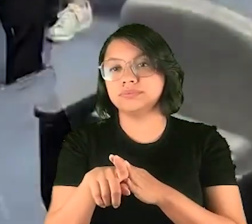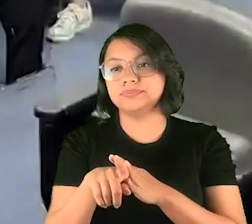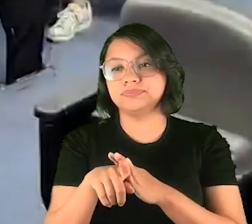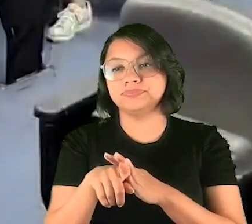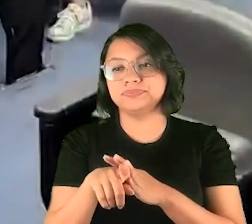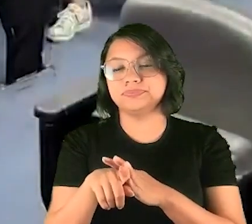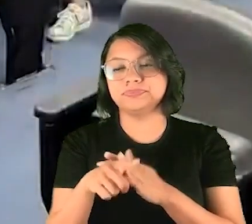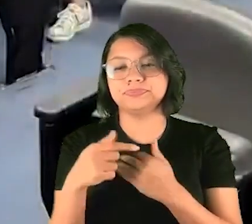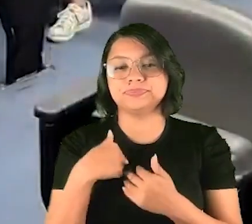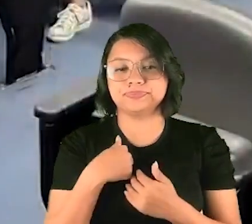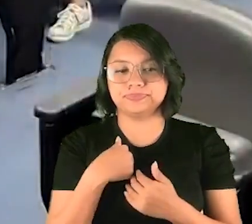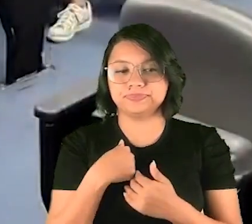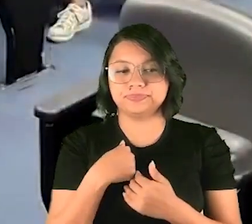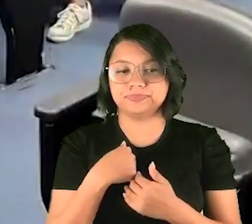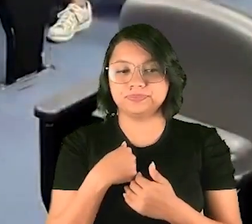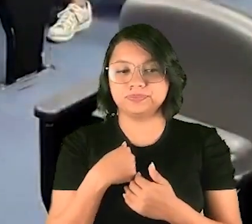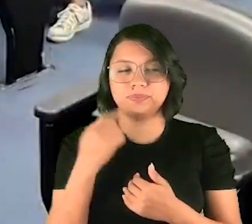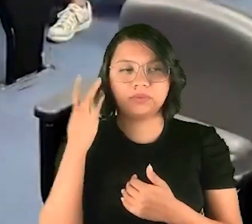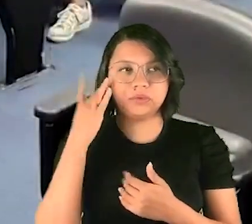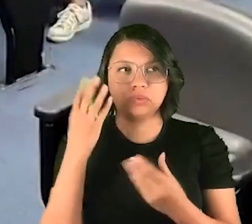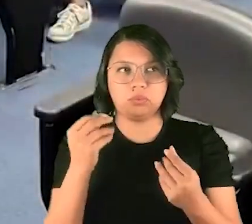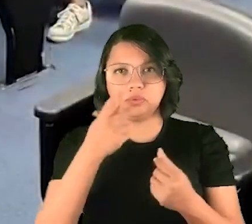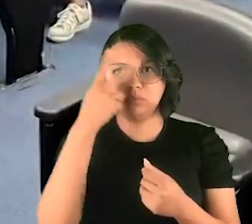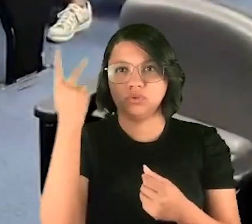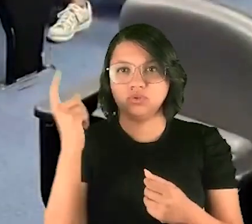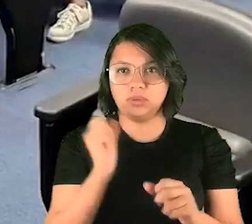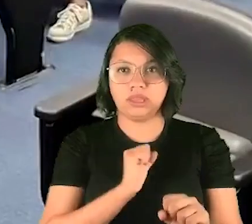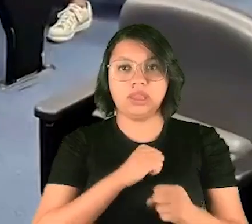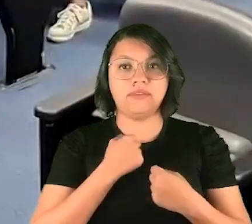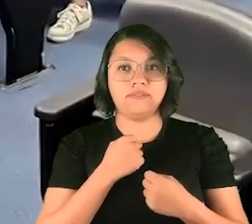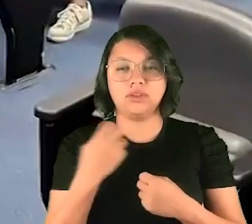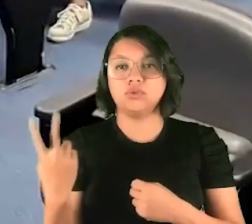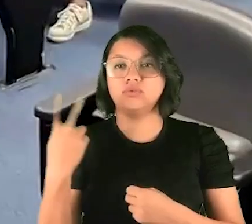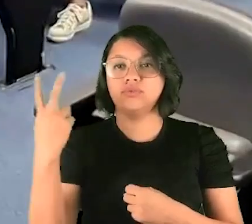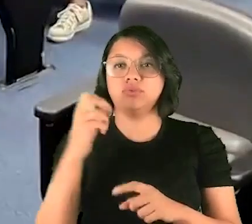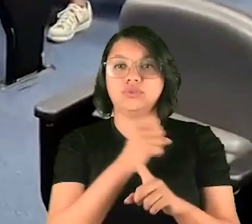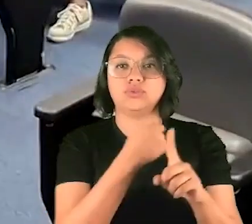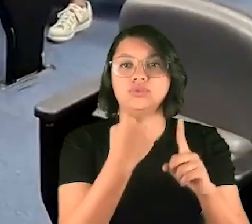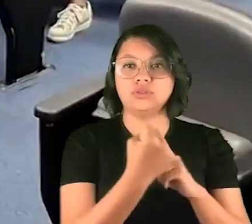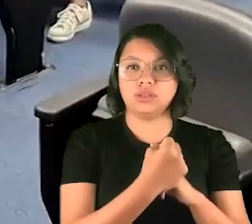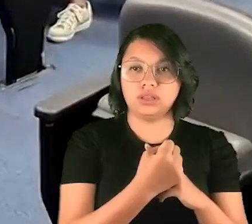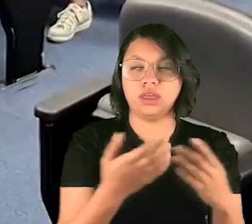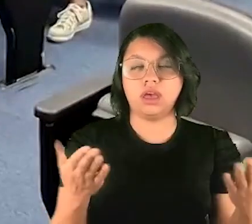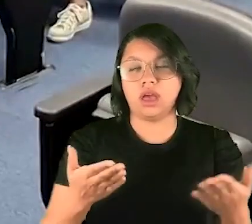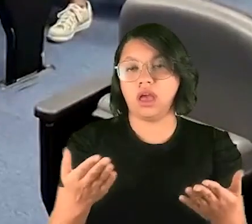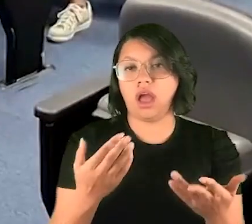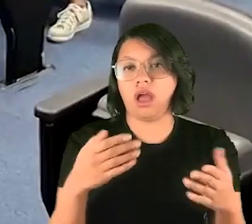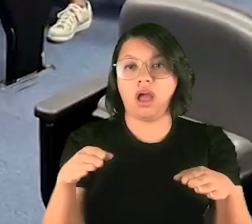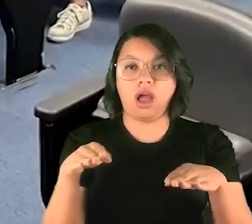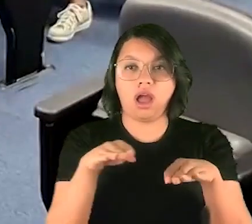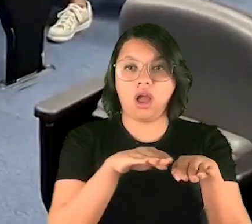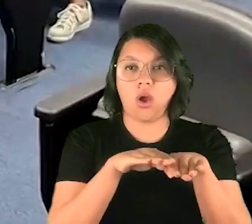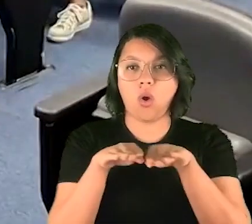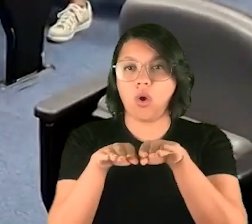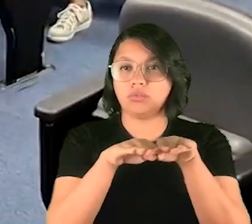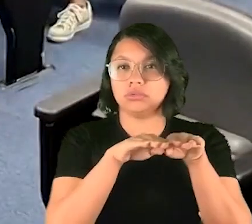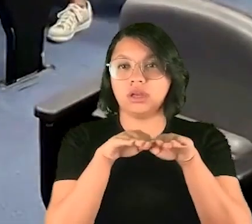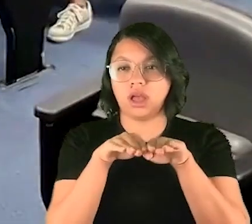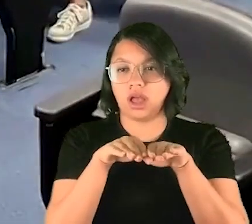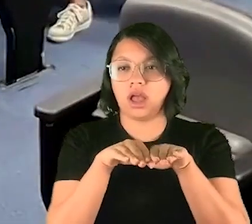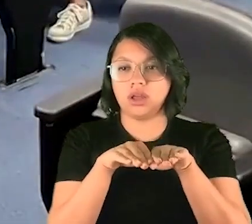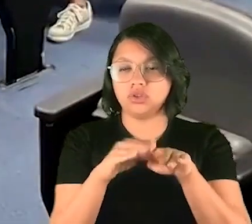tenho uma colocação e uma pergunta, né? Eu, como acho que muita gente aqui, defende os valores das